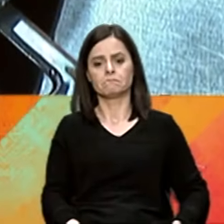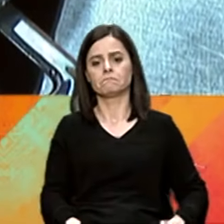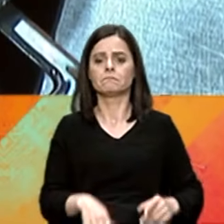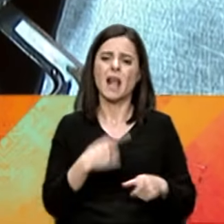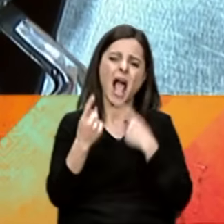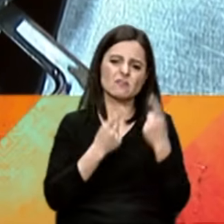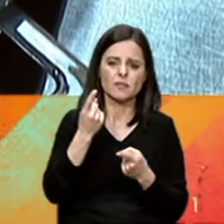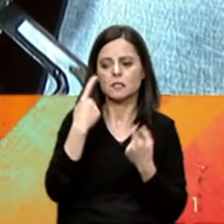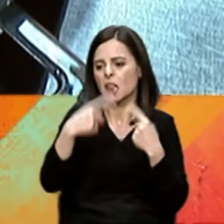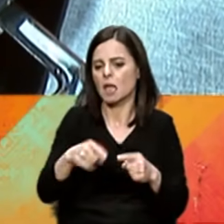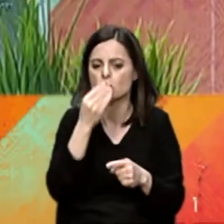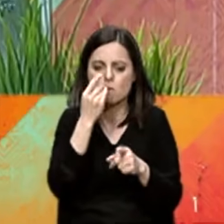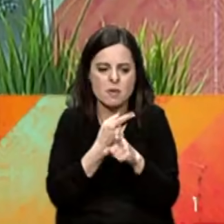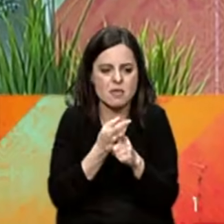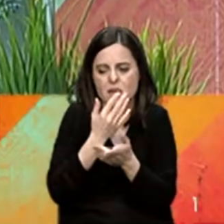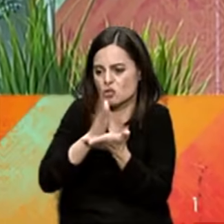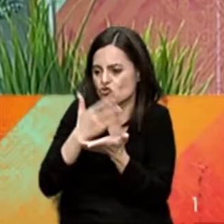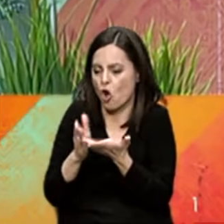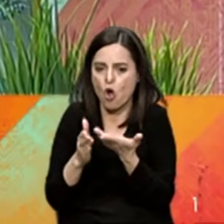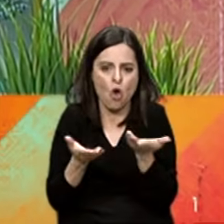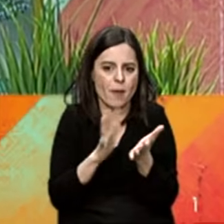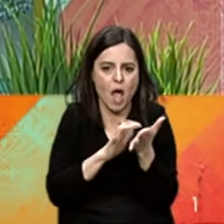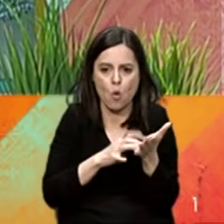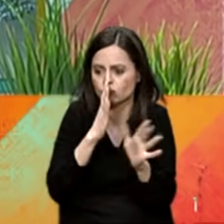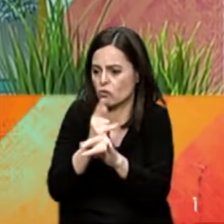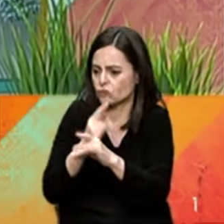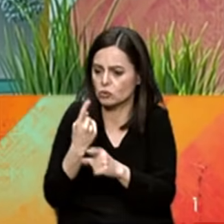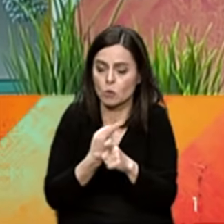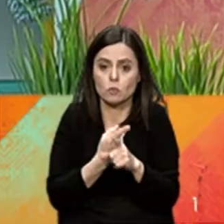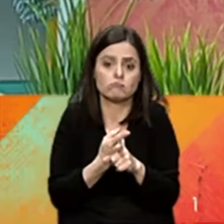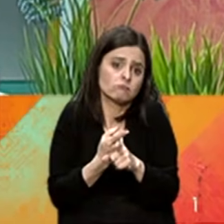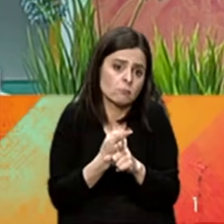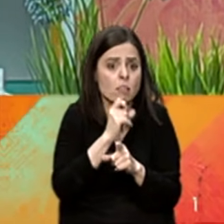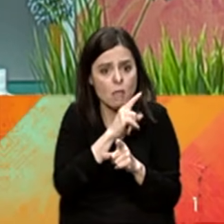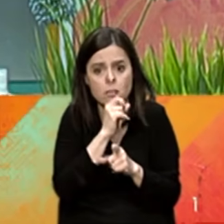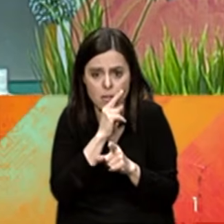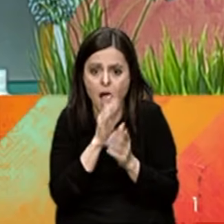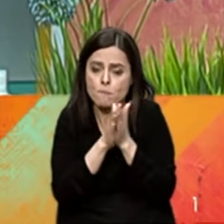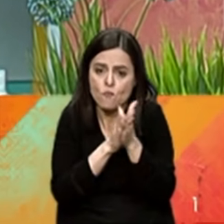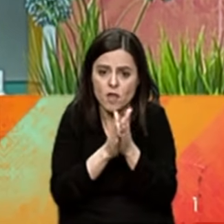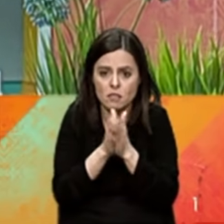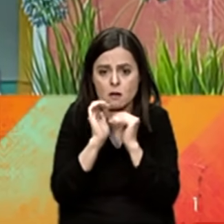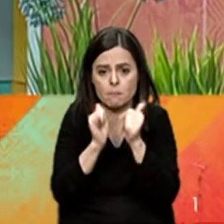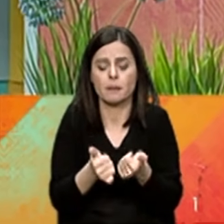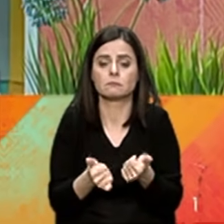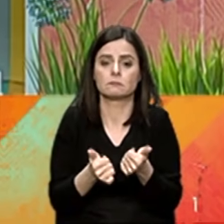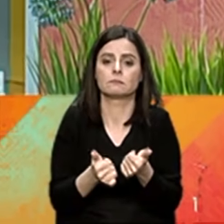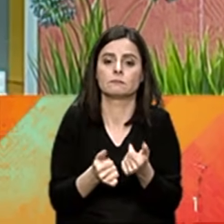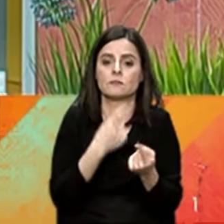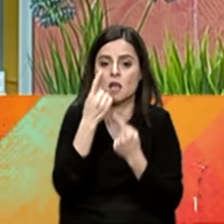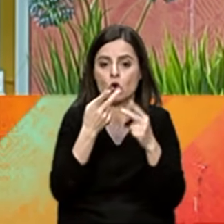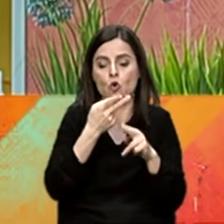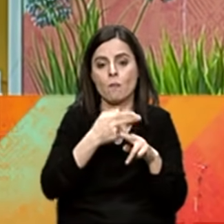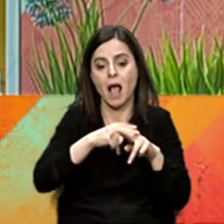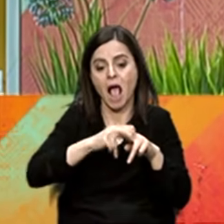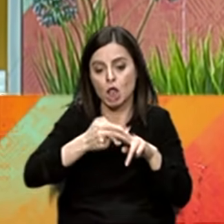algumas sobras que tenhamos de arroz ou de outros ingredientes. Pode ser também para dar destino a algumas... latas de atum